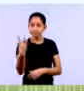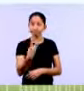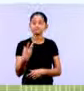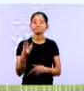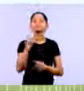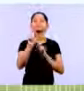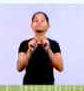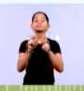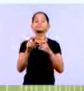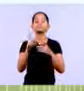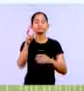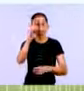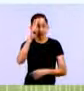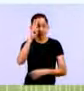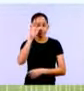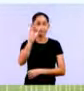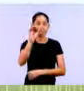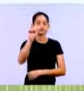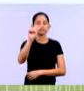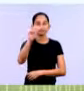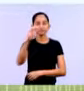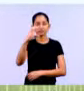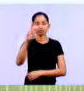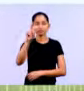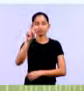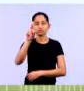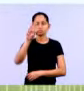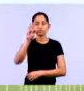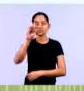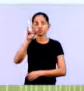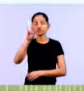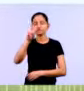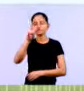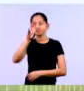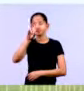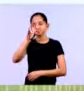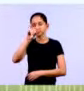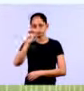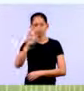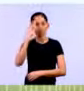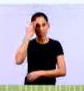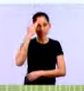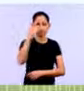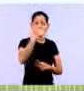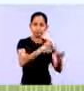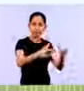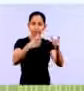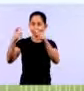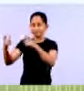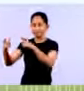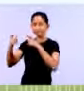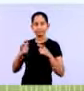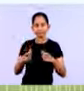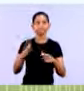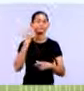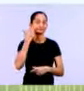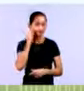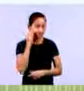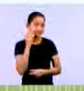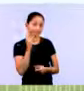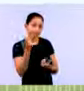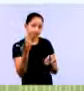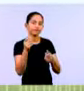da facultatividade. O princípio da facultatividade permite a qualquer um desses entes instituir ou não